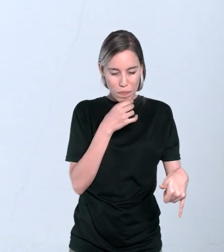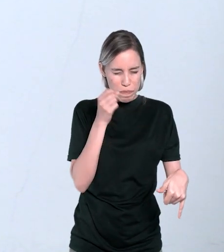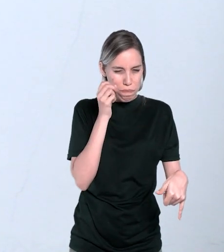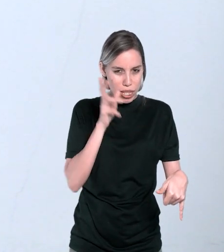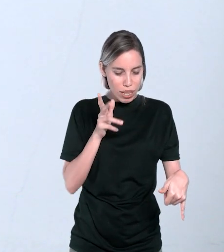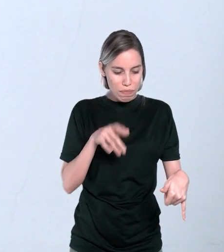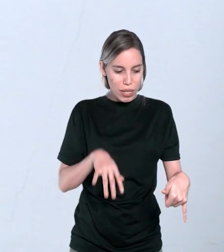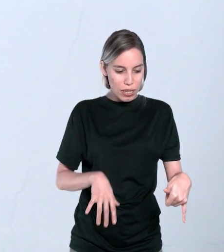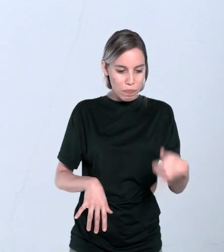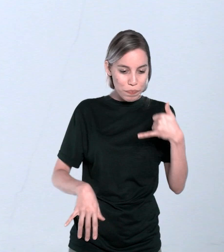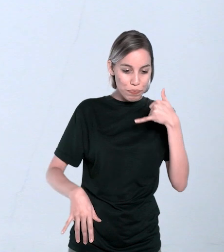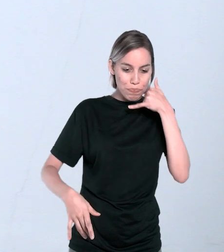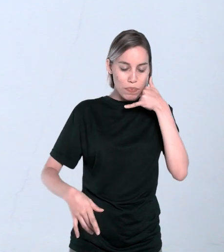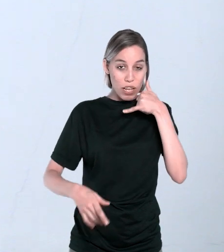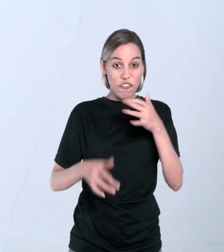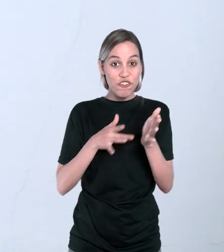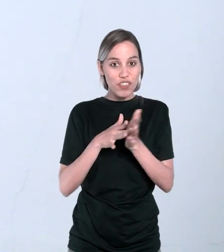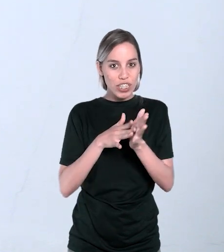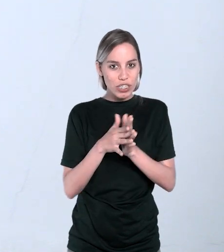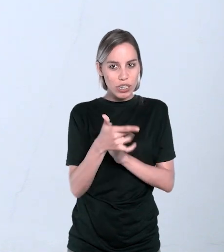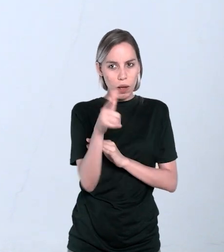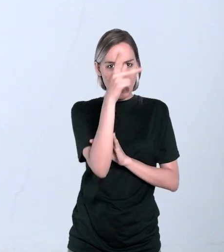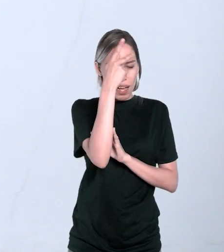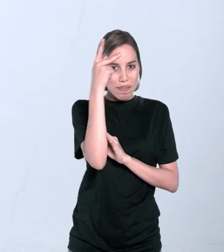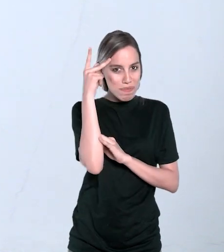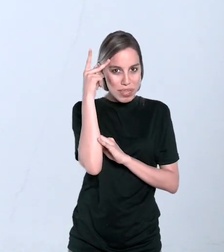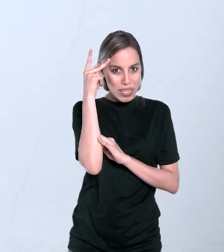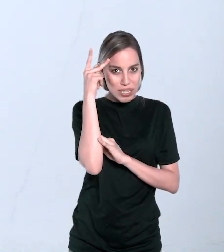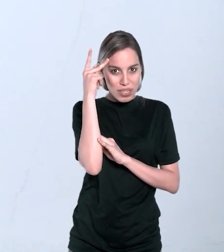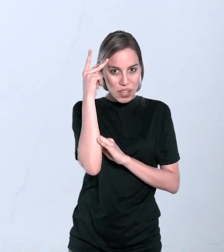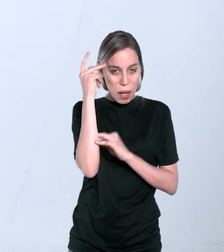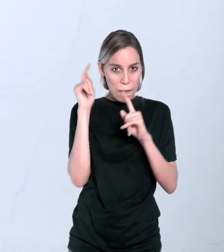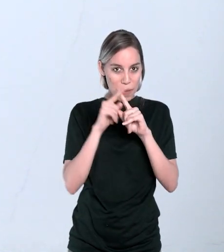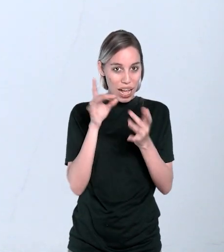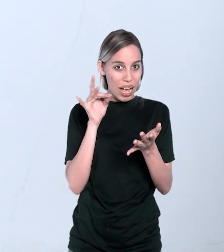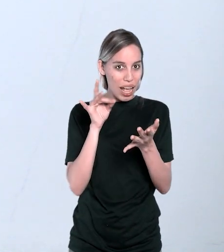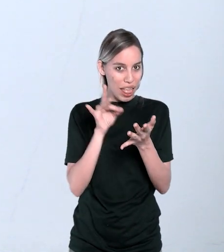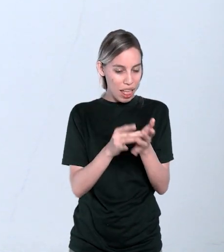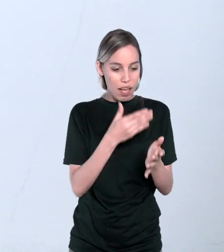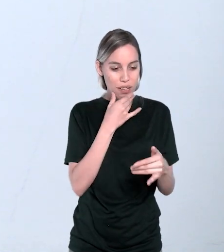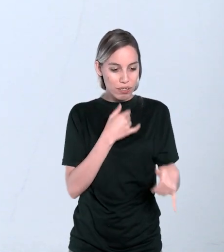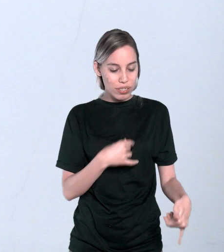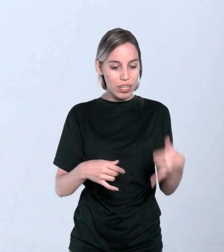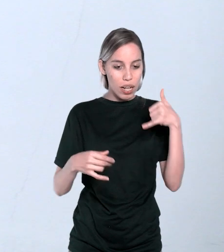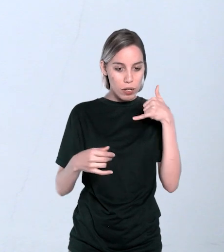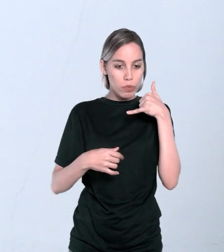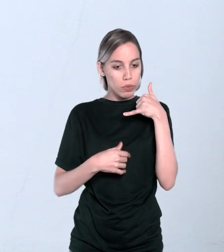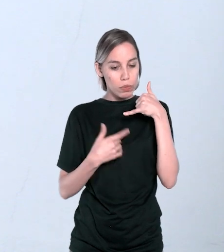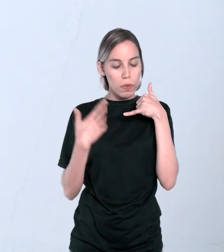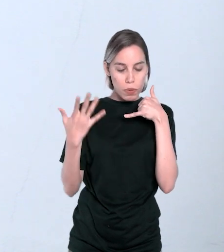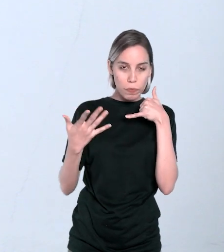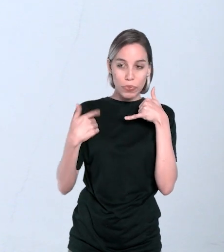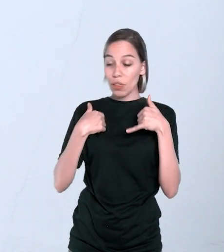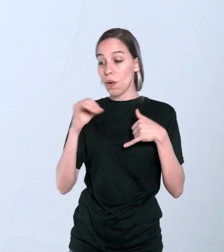sinal. Pip! E o povo deixava os recados. Só que depois eu comecei a ligar para ele, ele falava, alô, aqui Milor